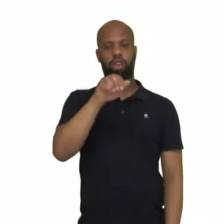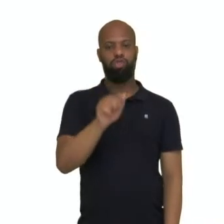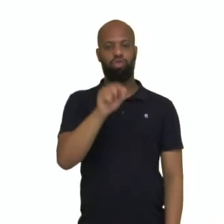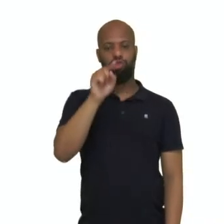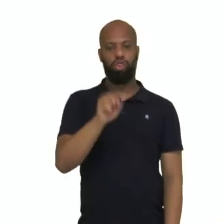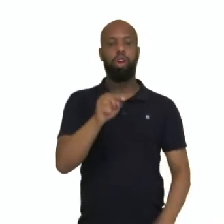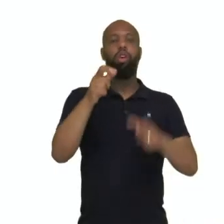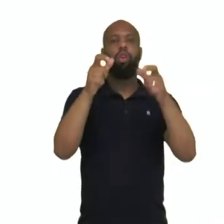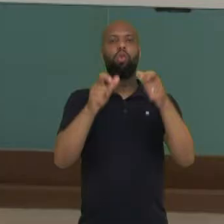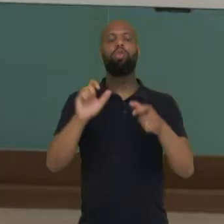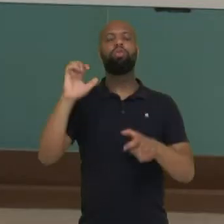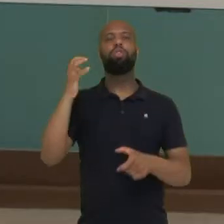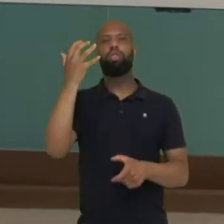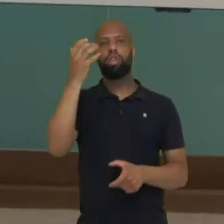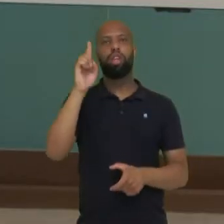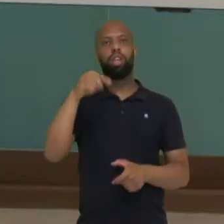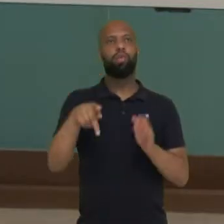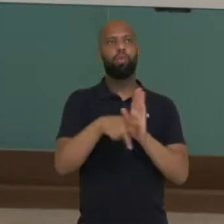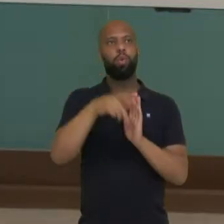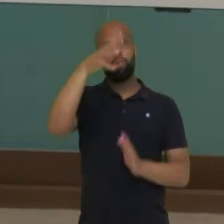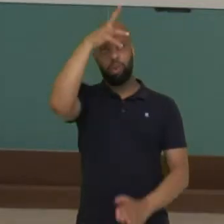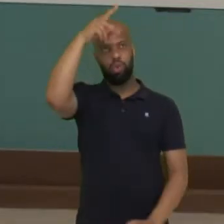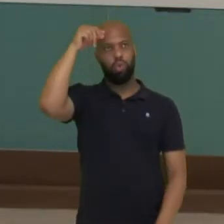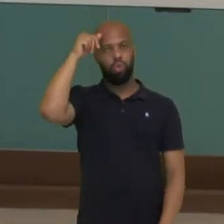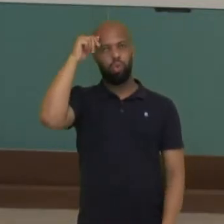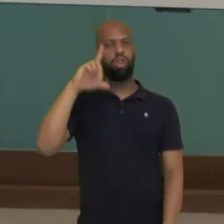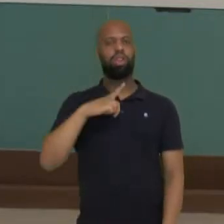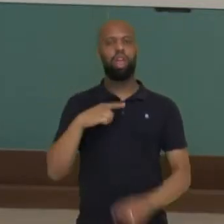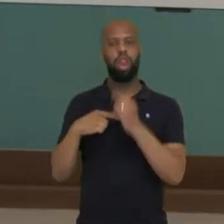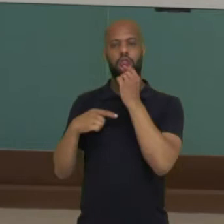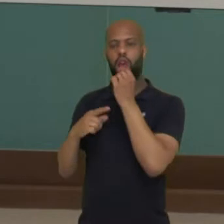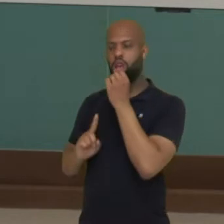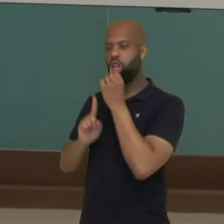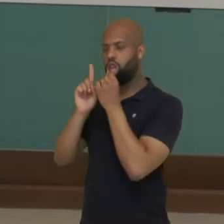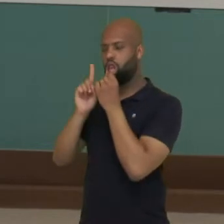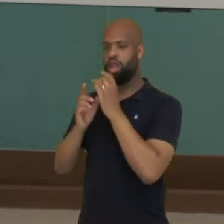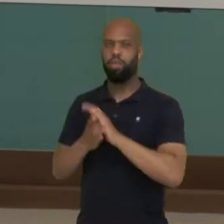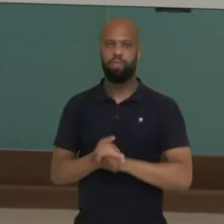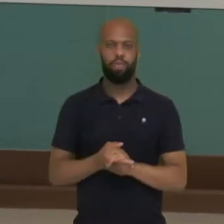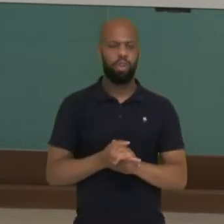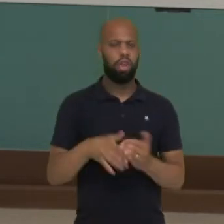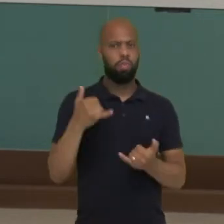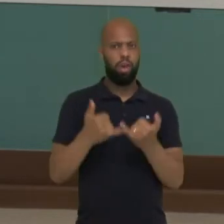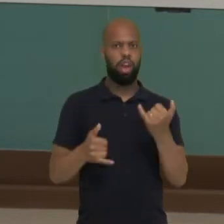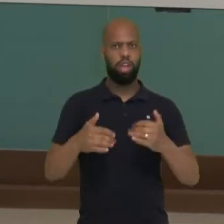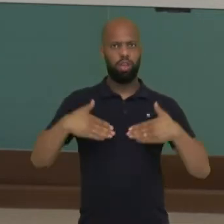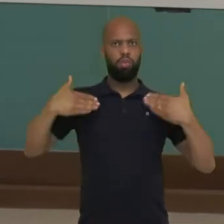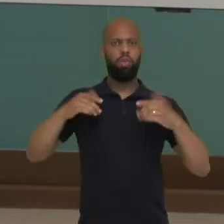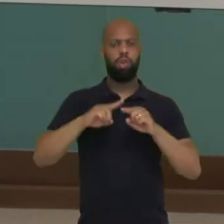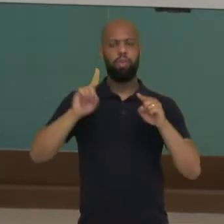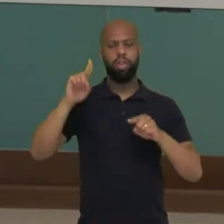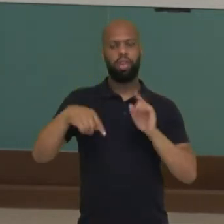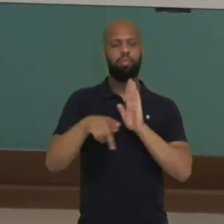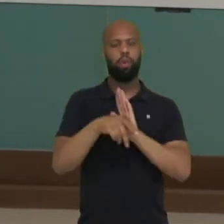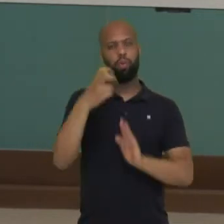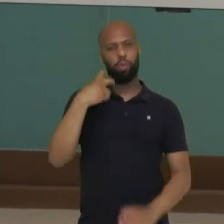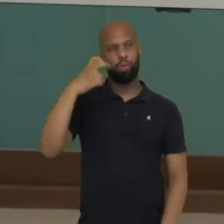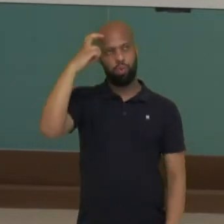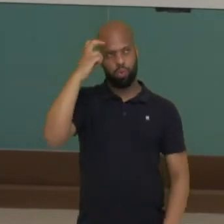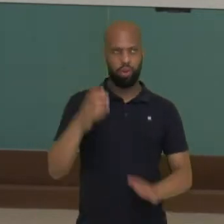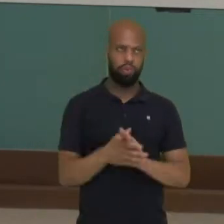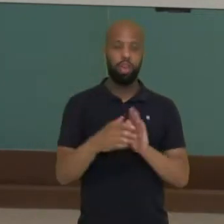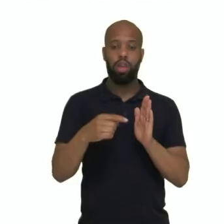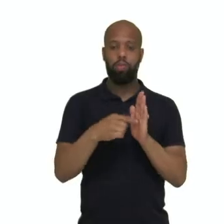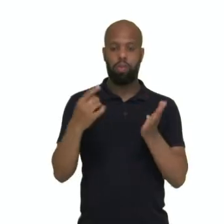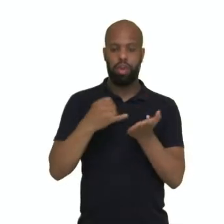furação do lábio. Parece uma coisa meio assustadora, mas para eles isso faz parte da cultura. A